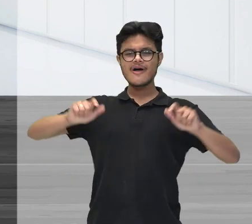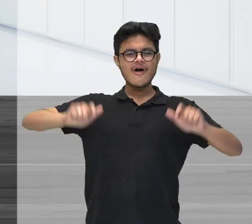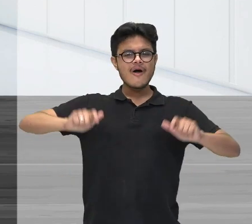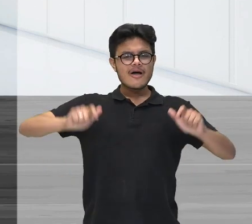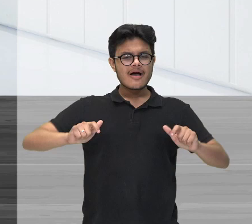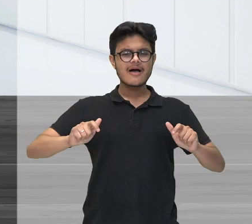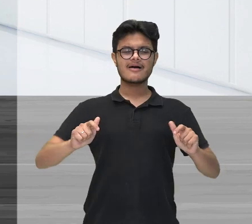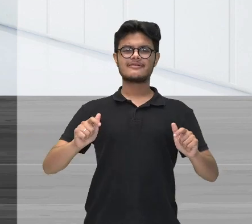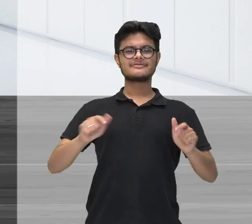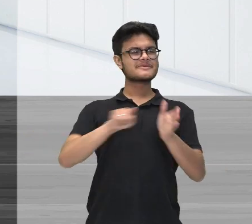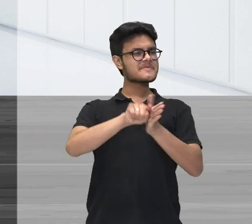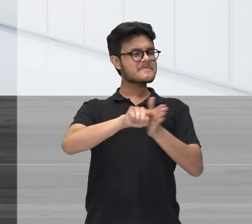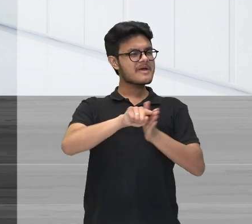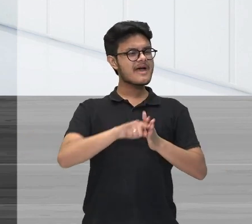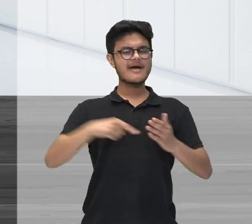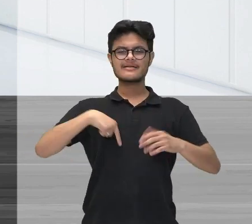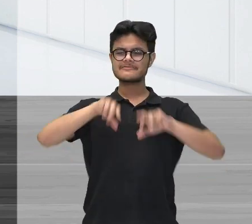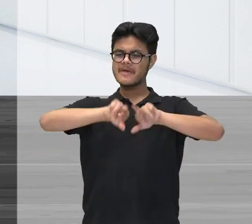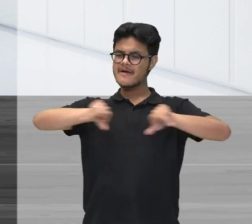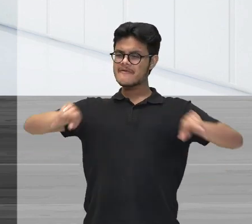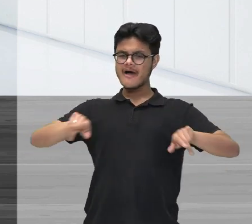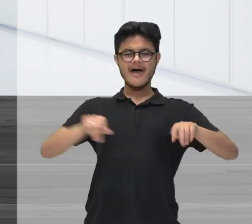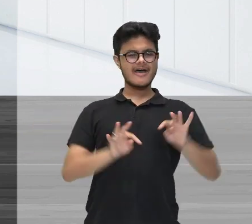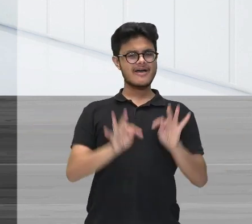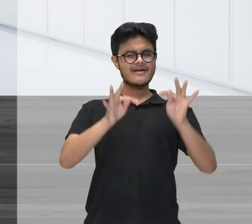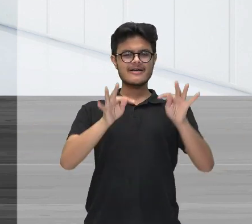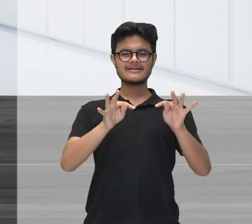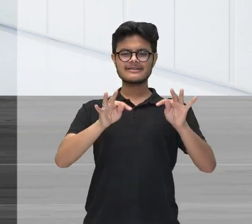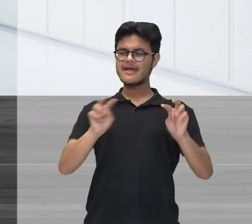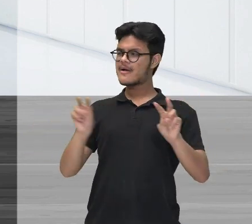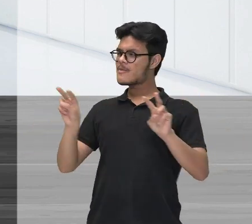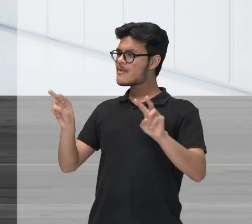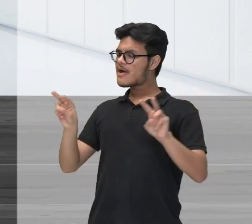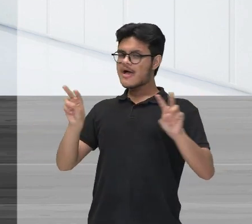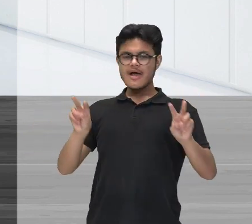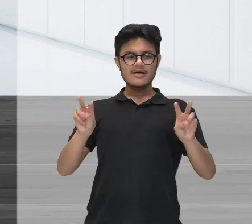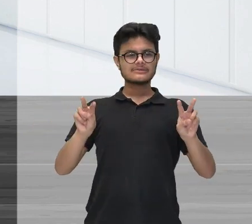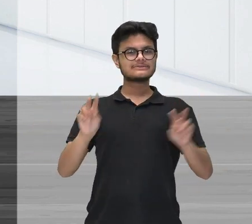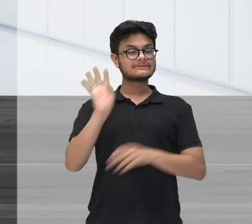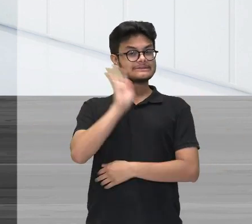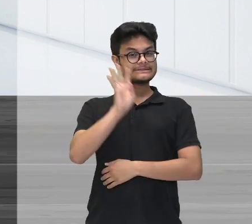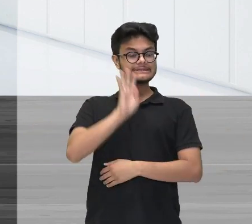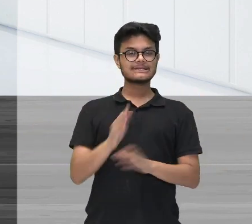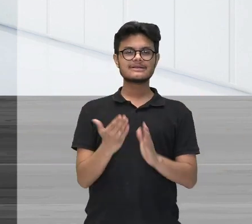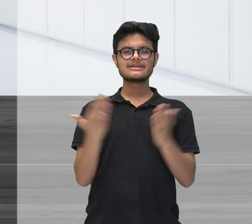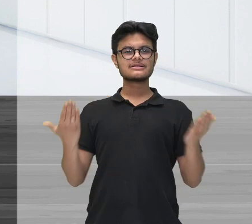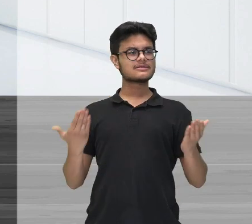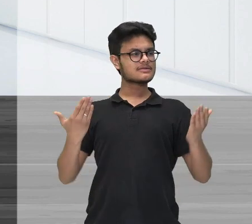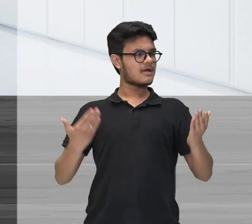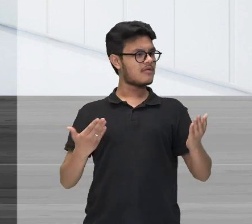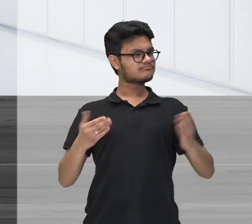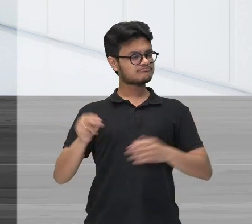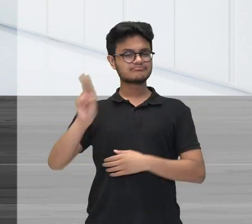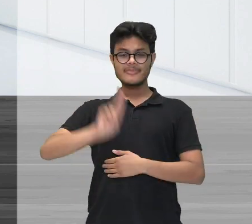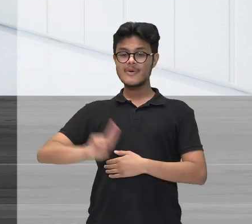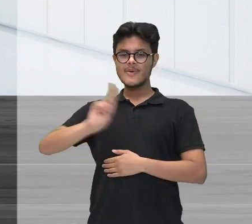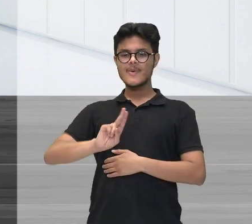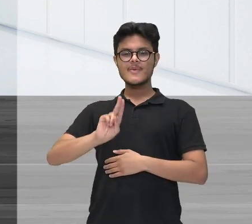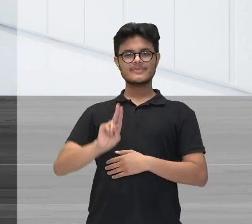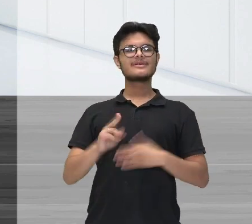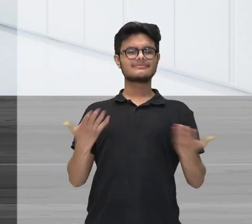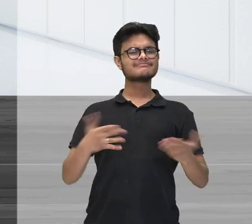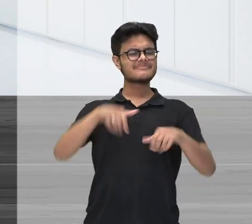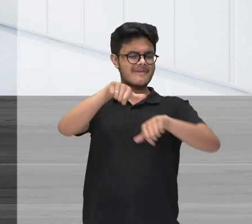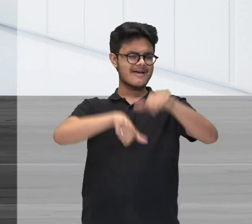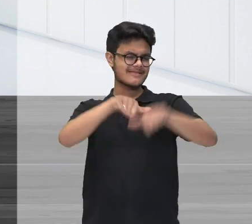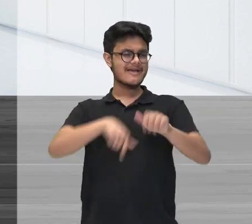vejam. Tem vários equipamentos ao meu redor e que todos eles utilizam para